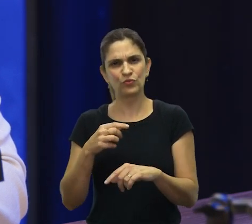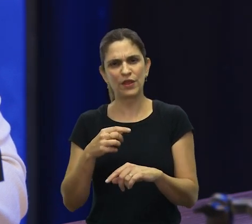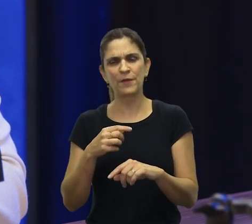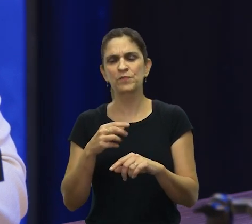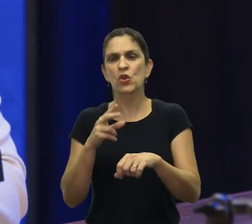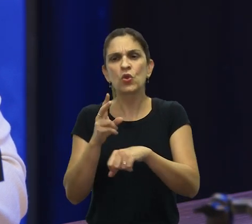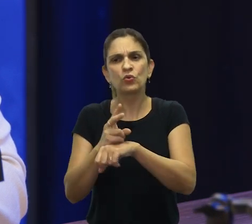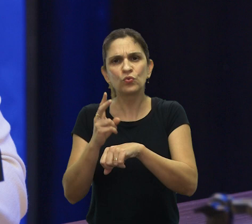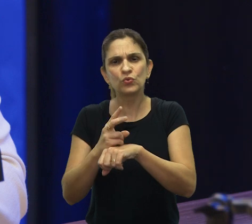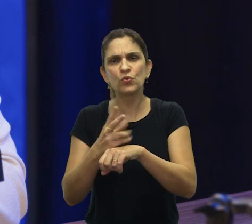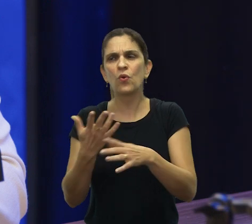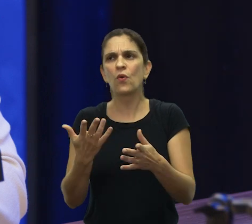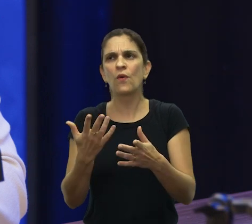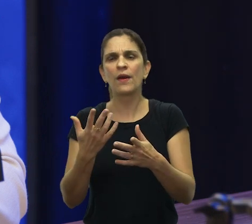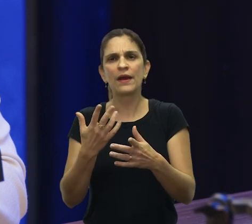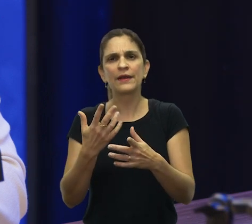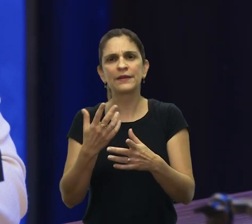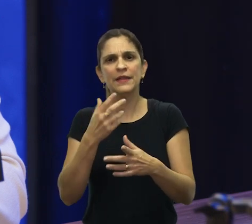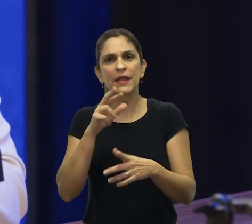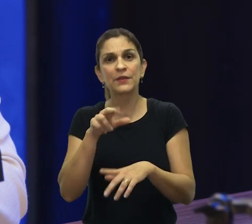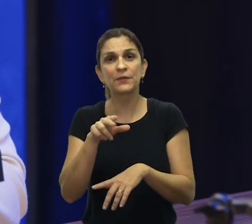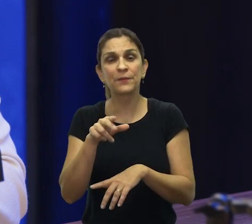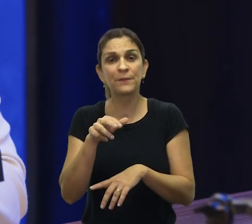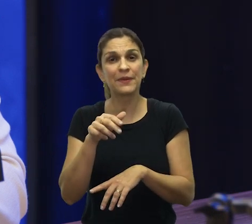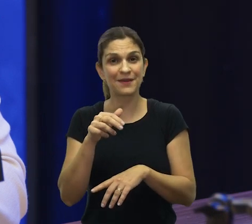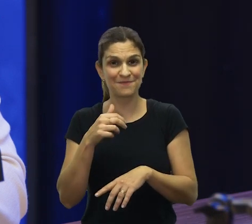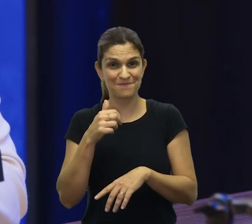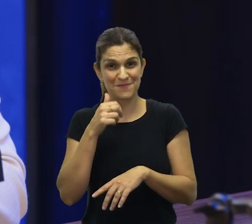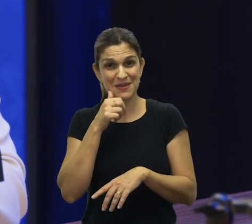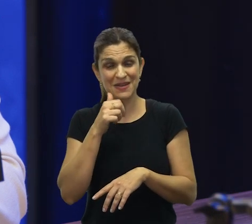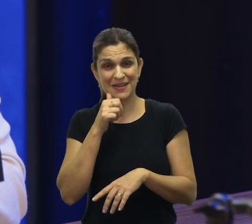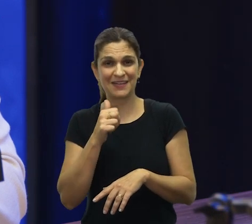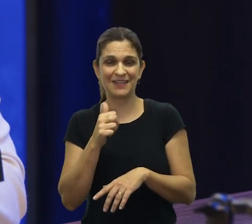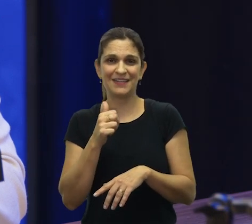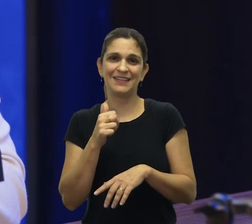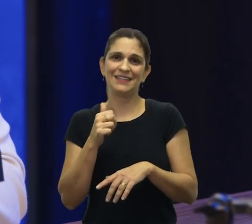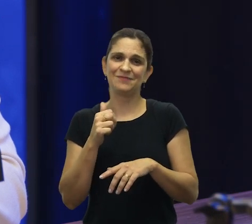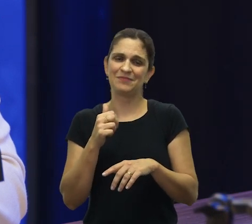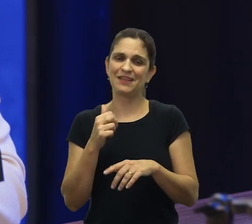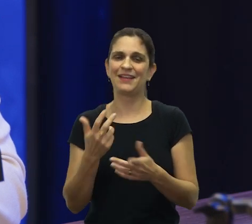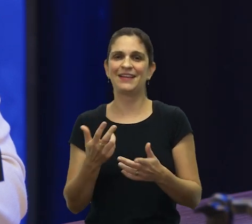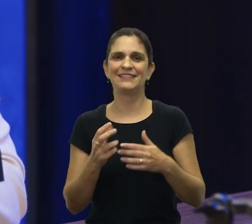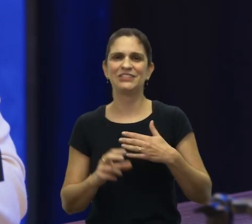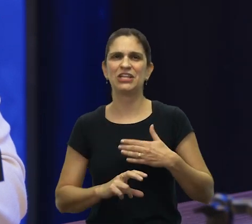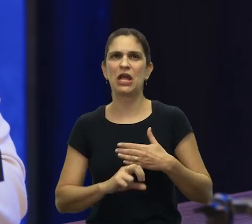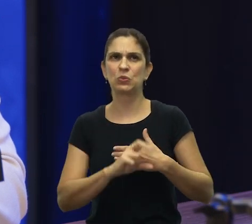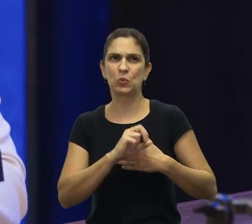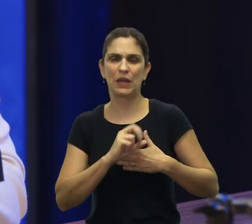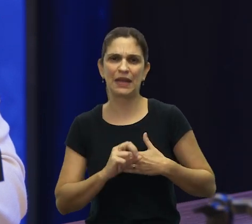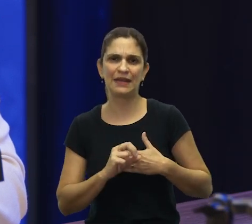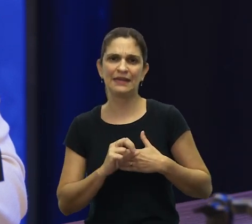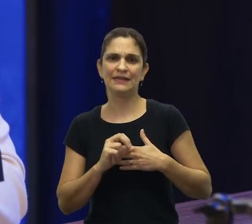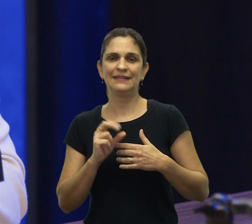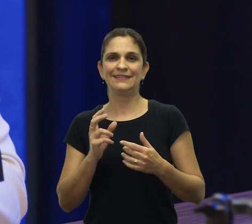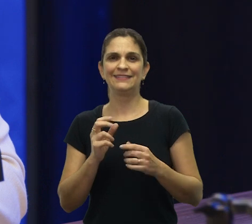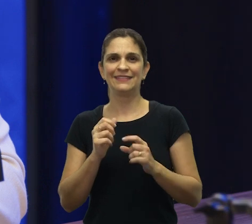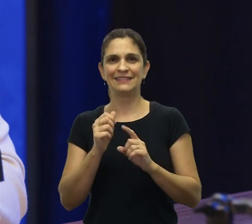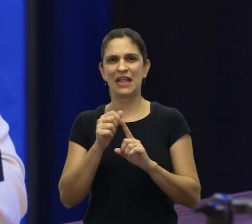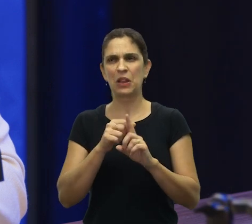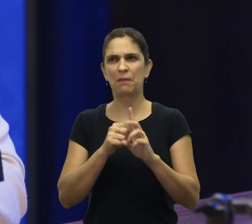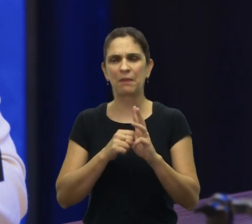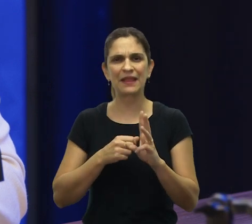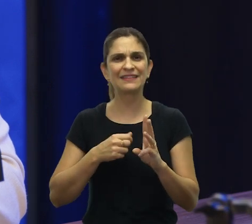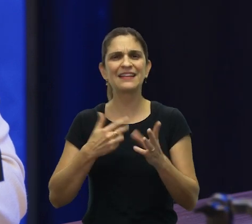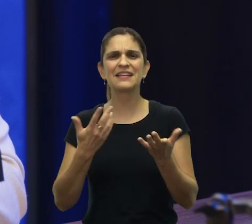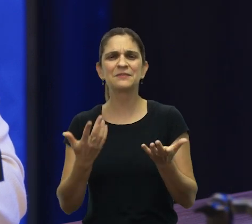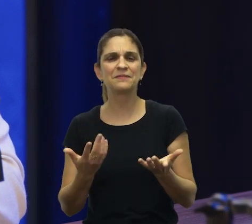irmã, que foi a gente estava lutando com ela, fazia 3 meses, e aí no dia que o